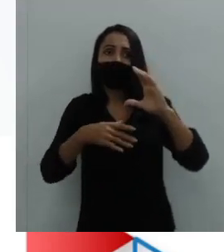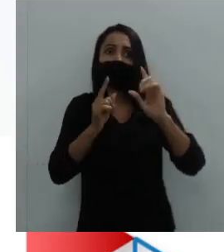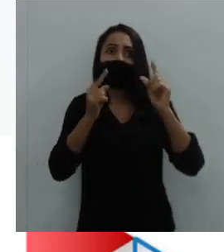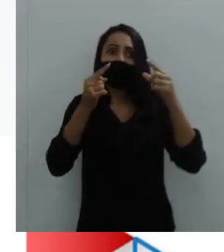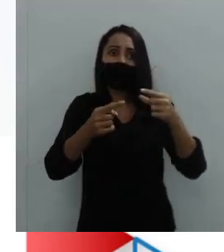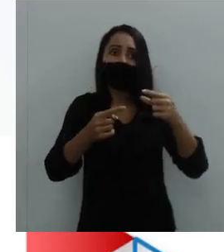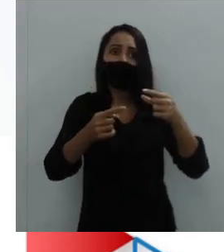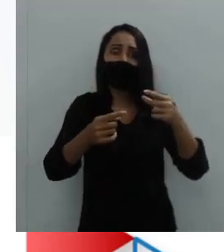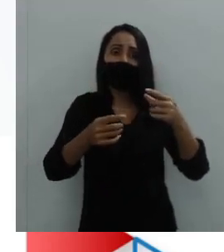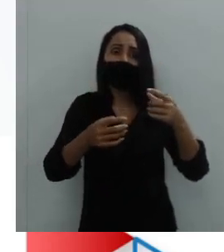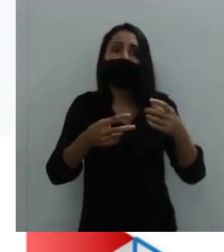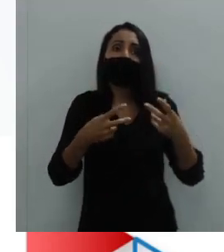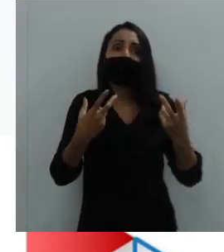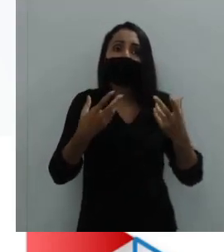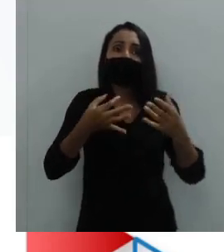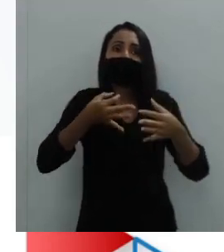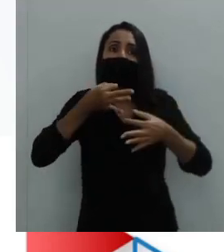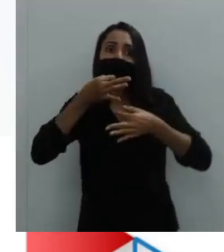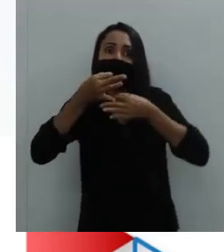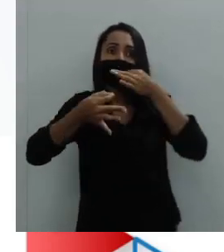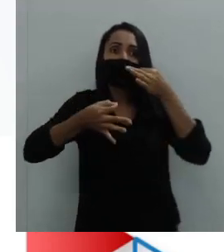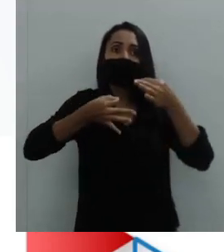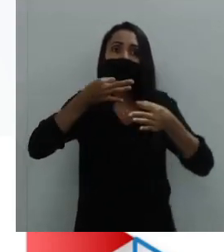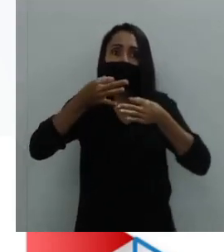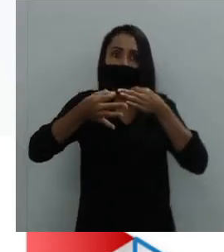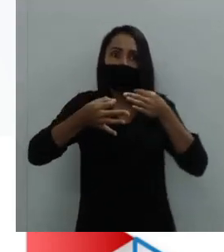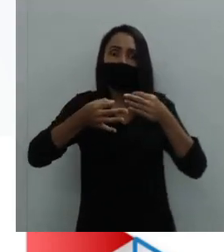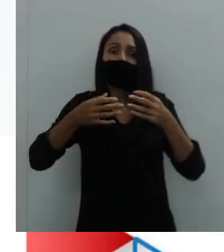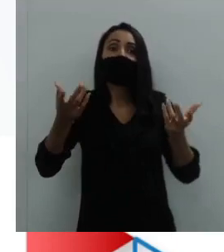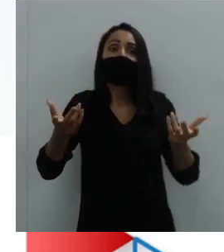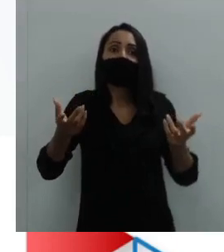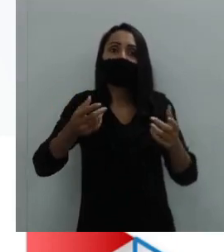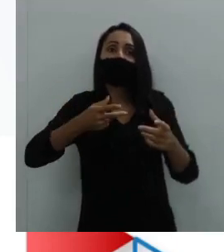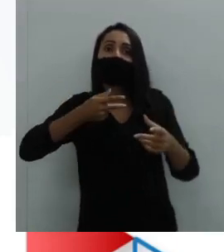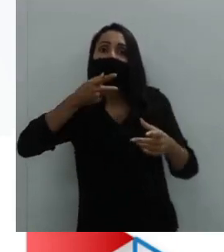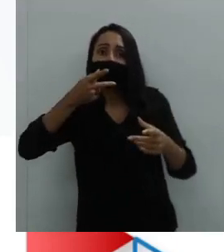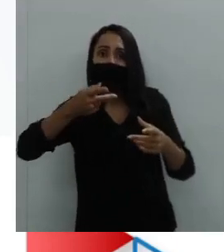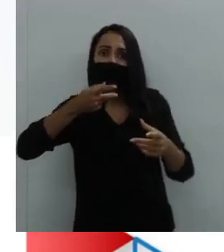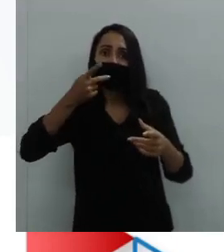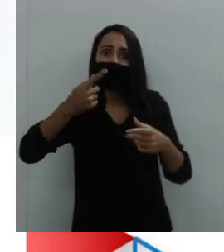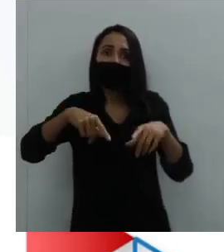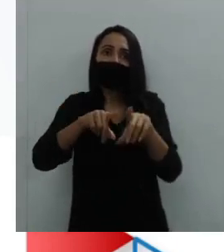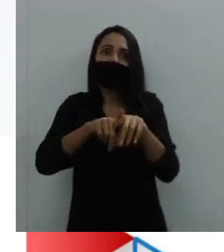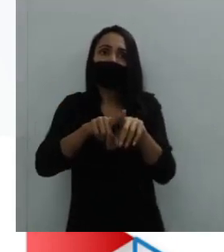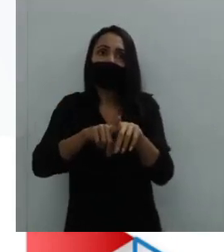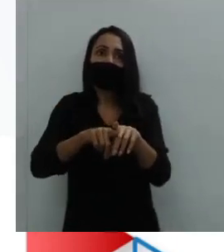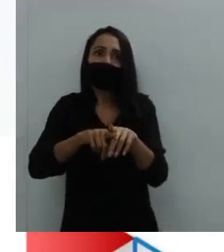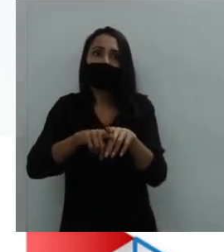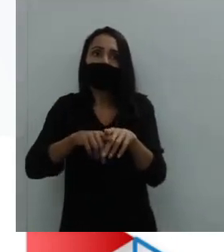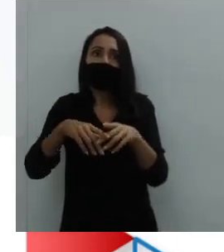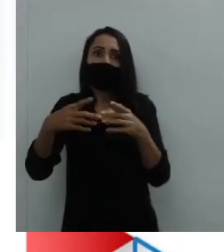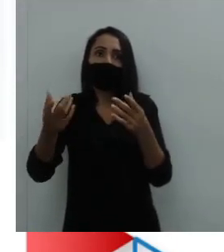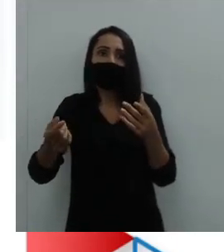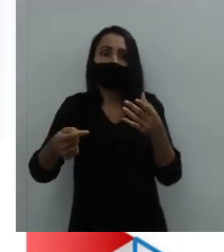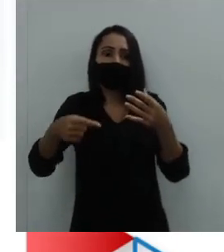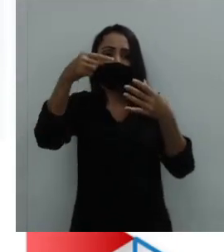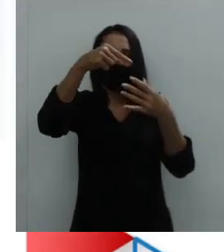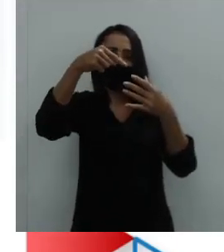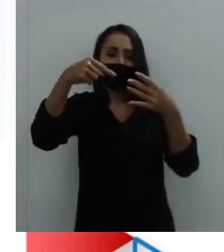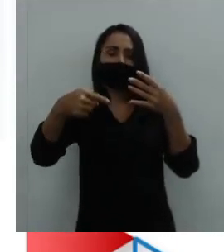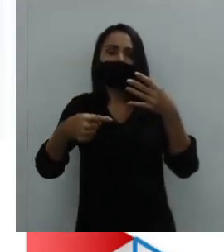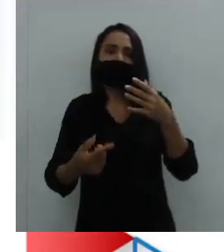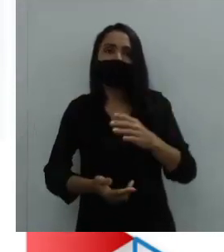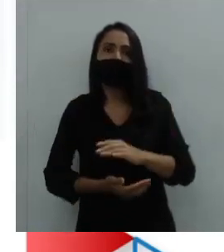da fala. Então vejam só, a fala, e trago para vocês a seguinte questão. Olhem